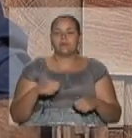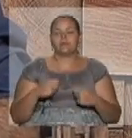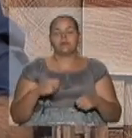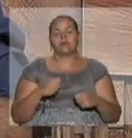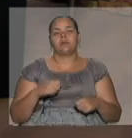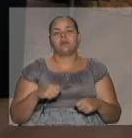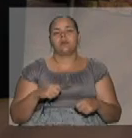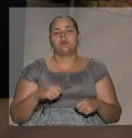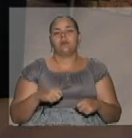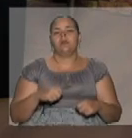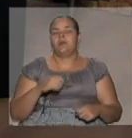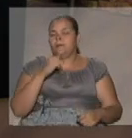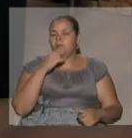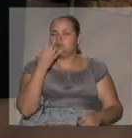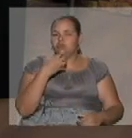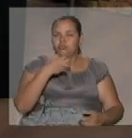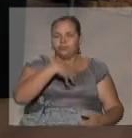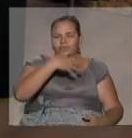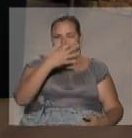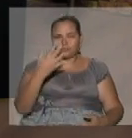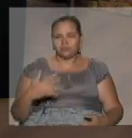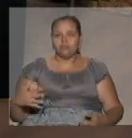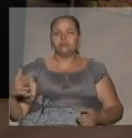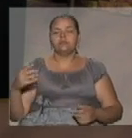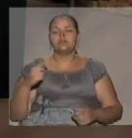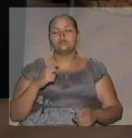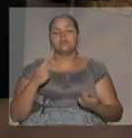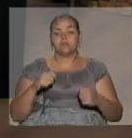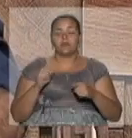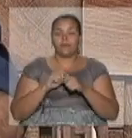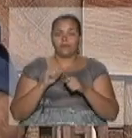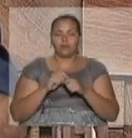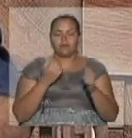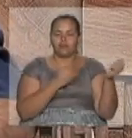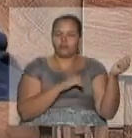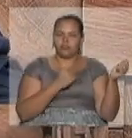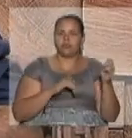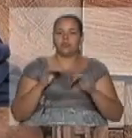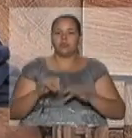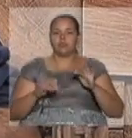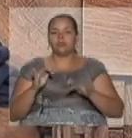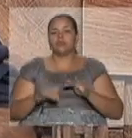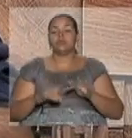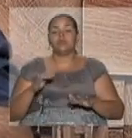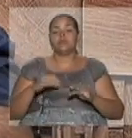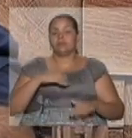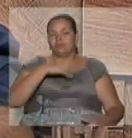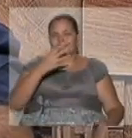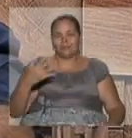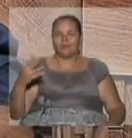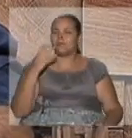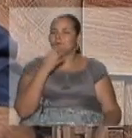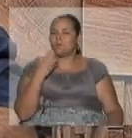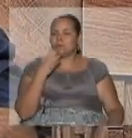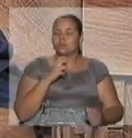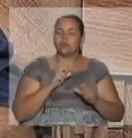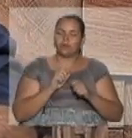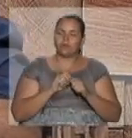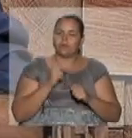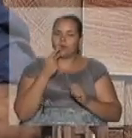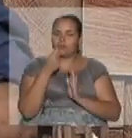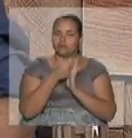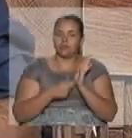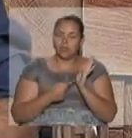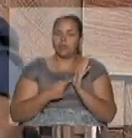uma composição musical que eu tinha que fazer, eu tinha que compor uma trilha para que ela pudesse falar aquele